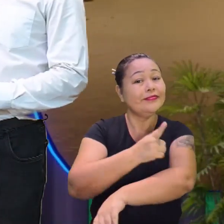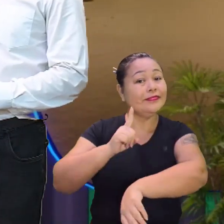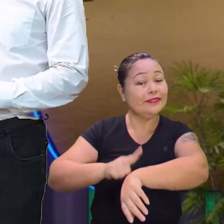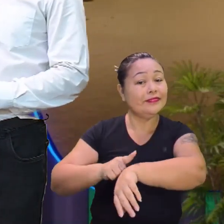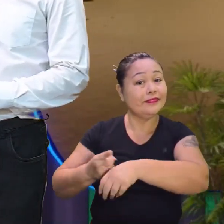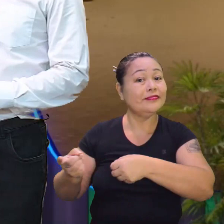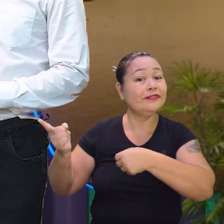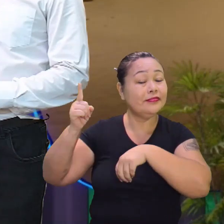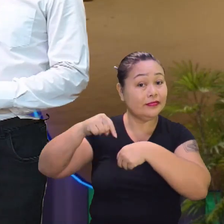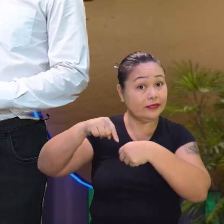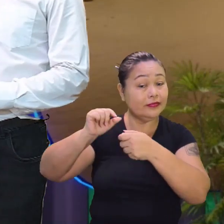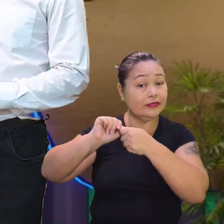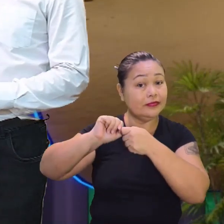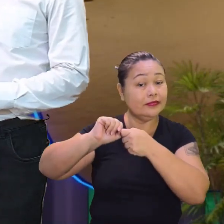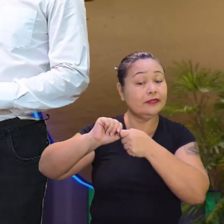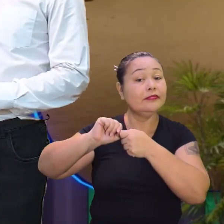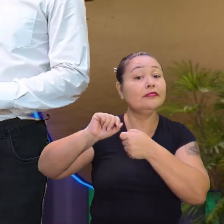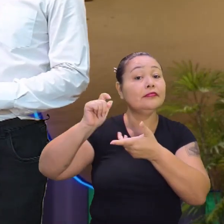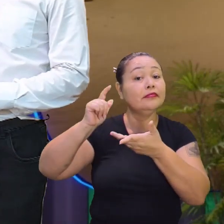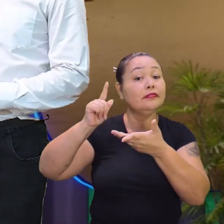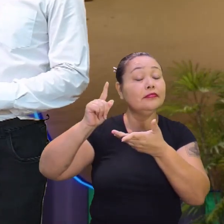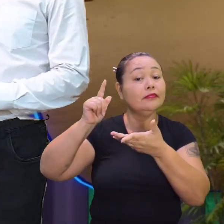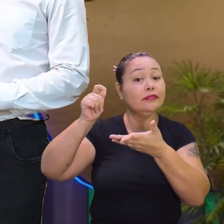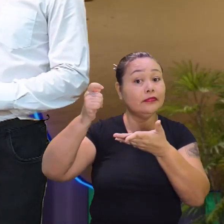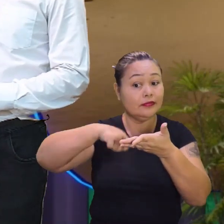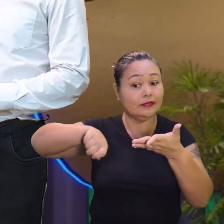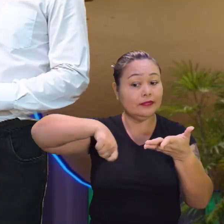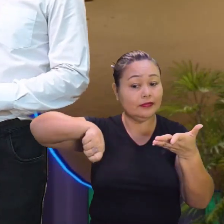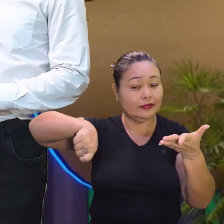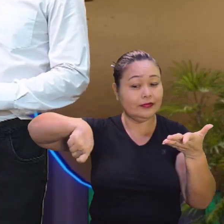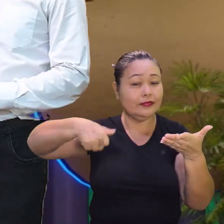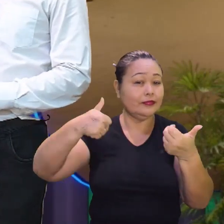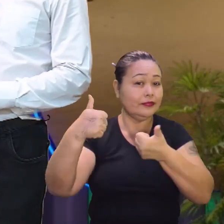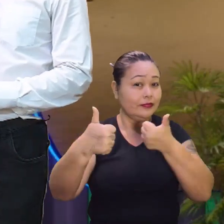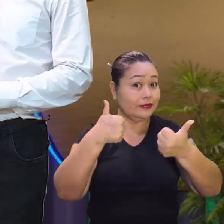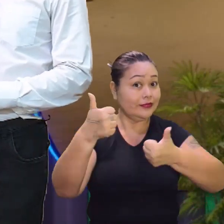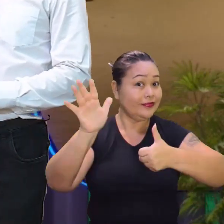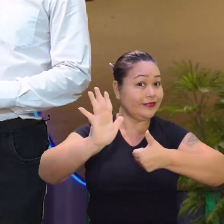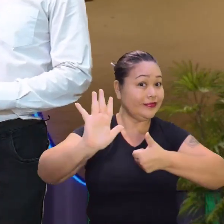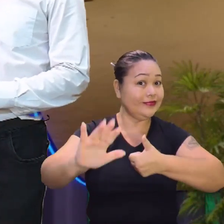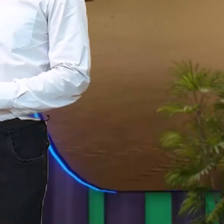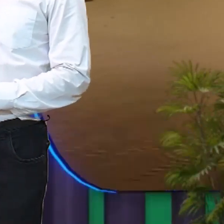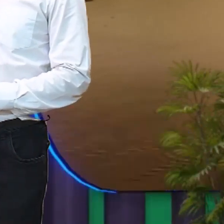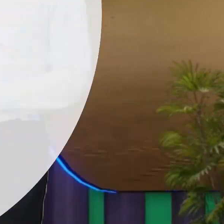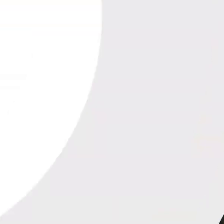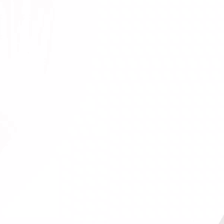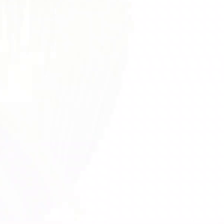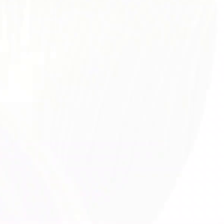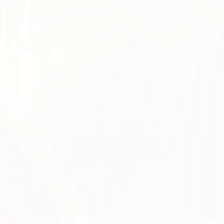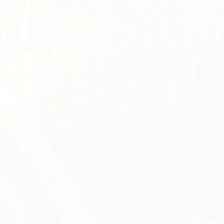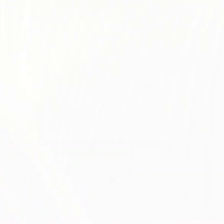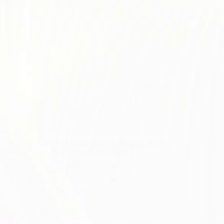daqui a pouquinho a gente volta para a gente poder fazer a nossa correção. Valeu? Tchau. Tchau.